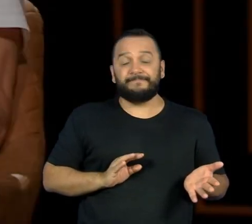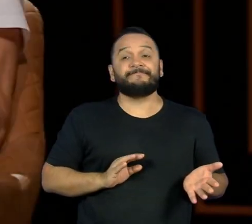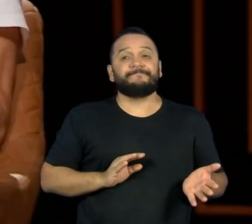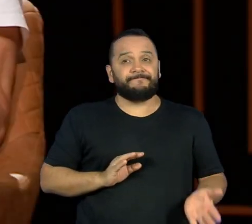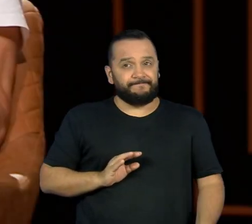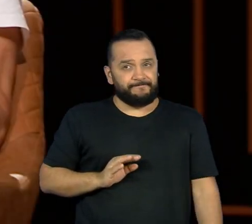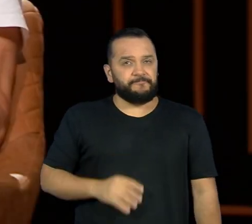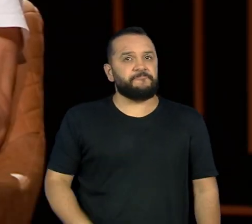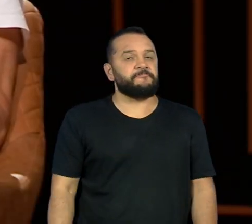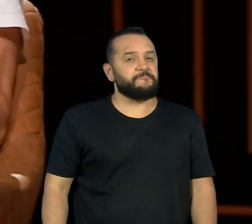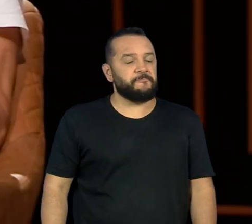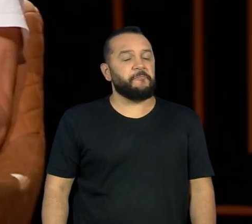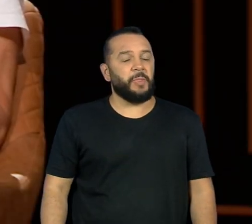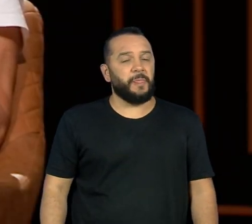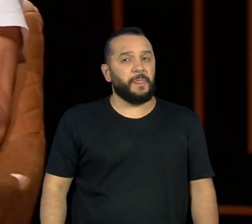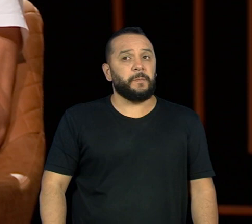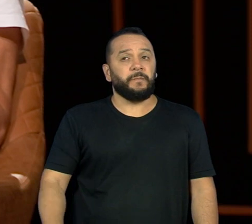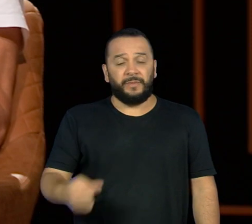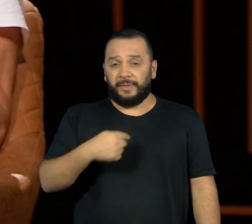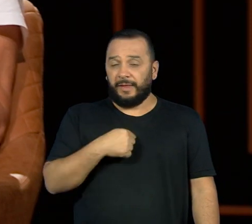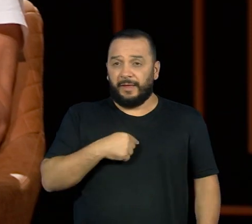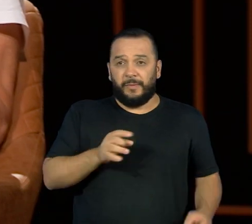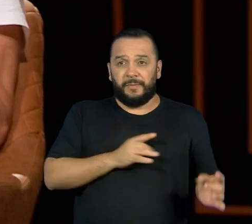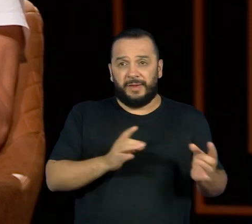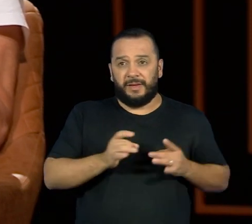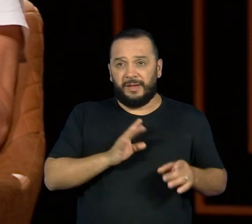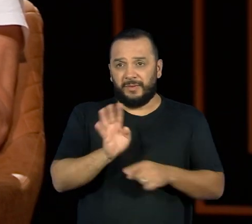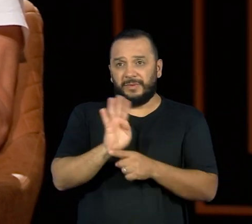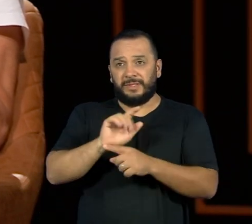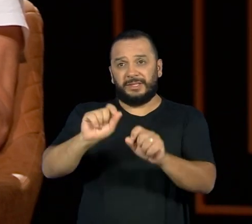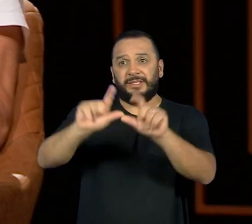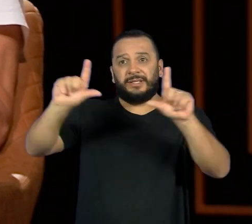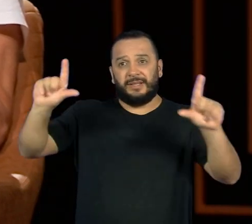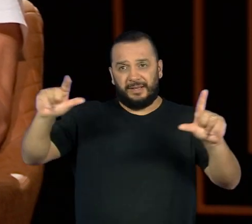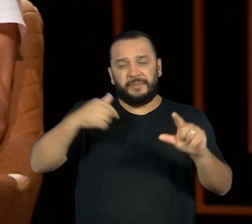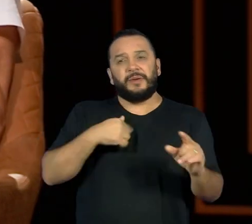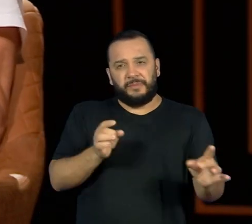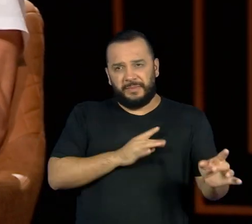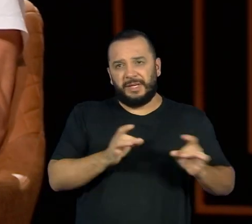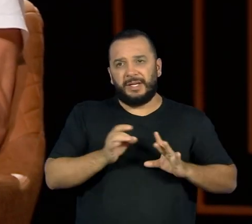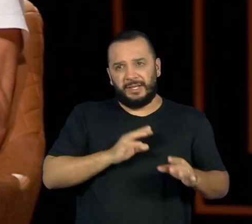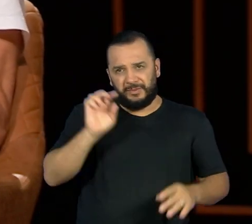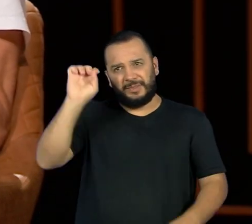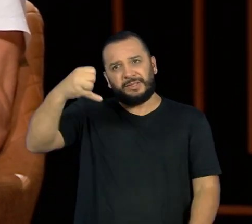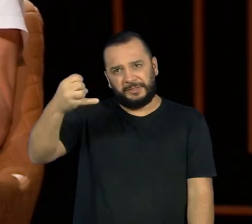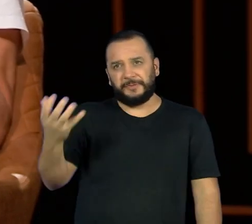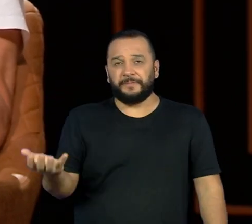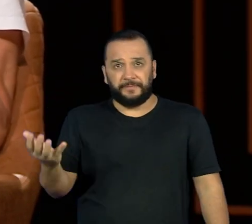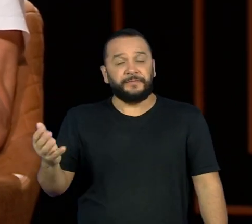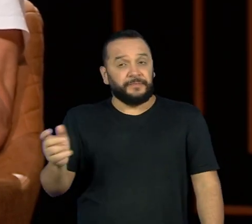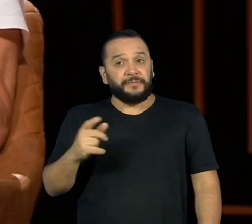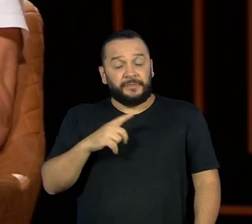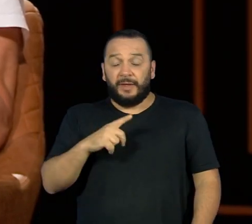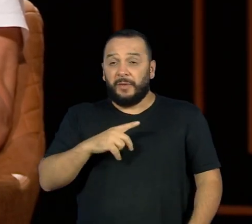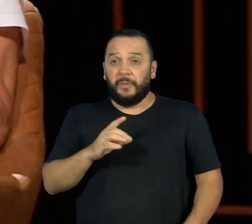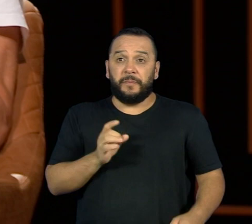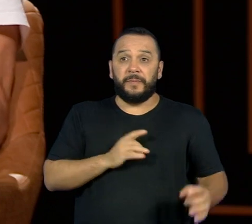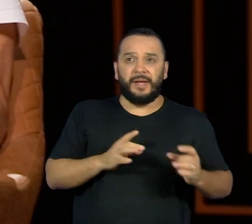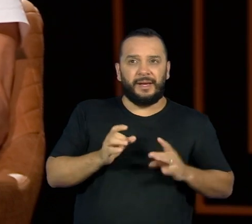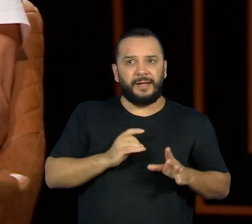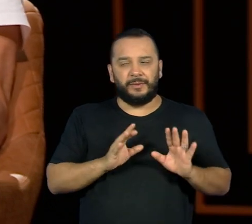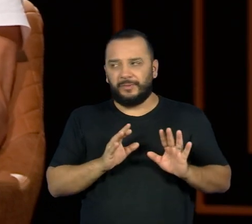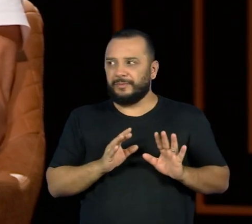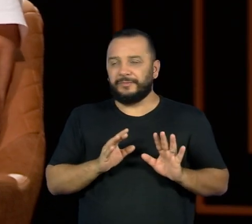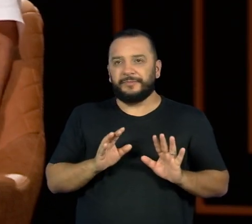Eu temo muito o fazer cinema. O único lugar que eu não temo em outro sentido, né? É